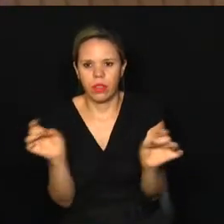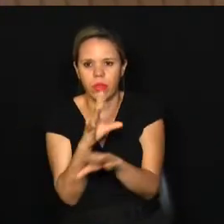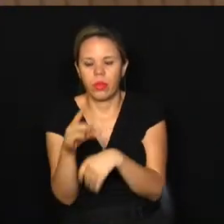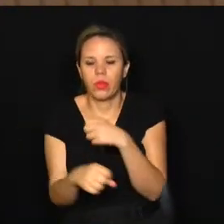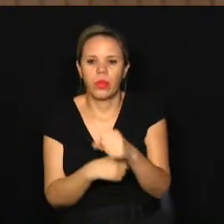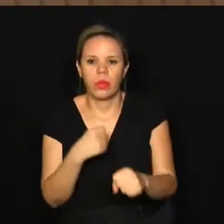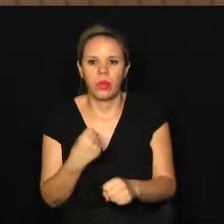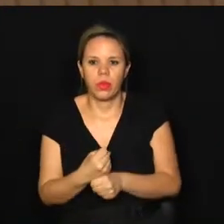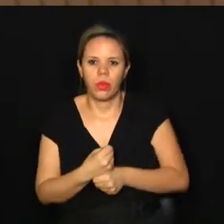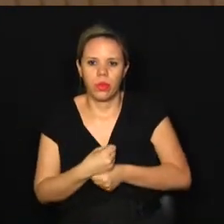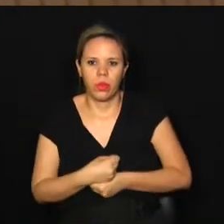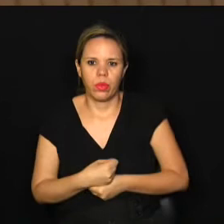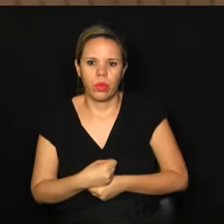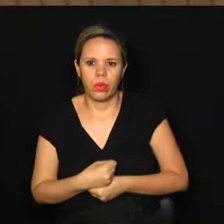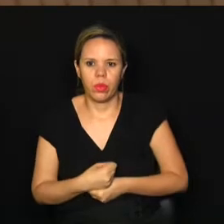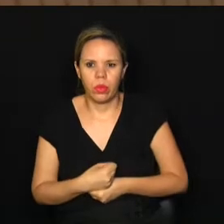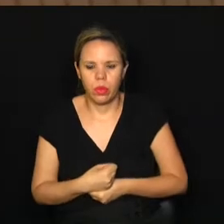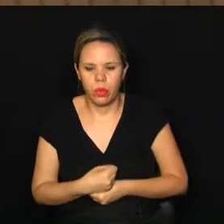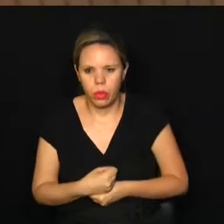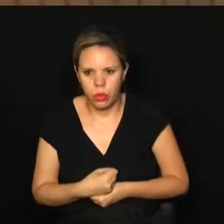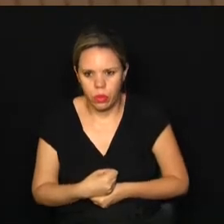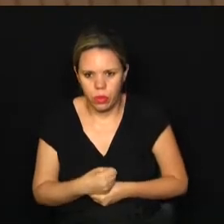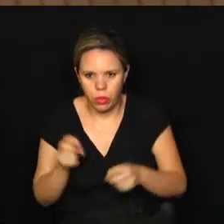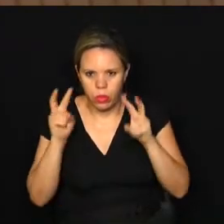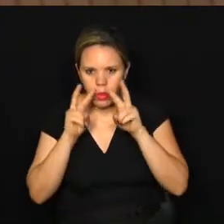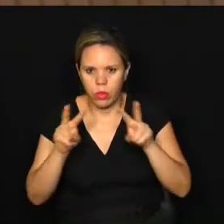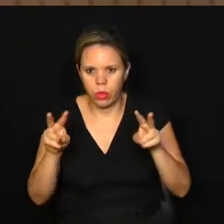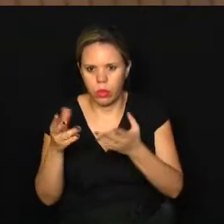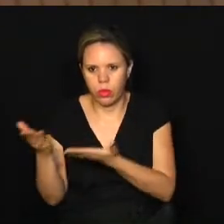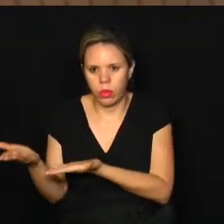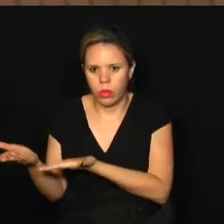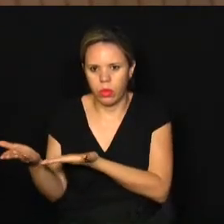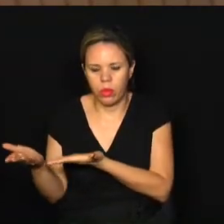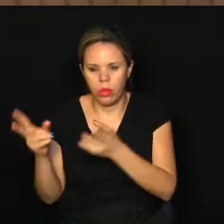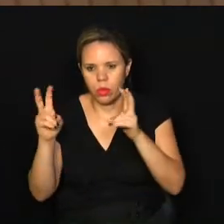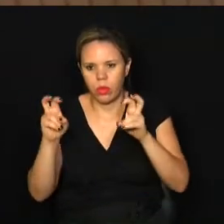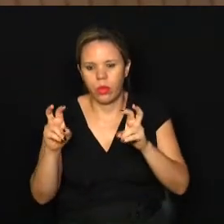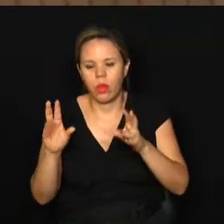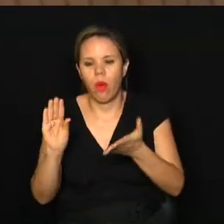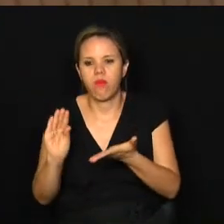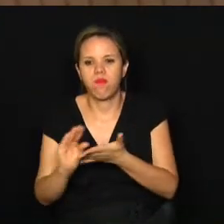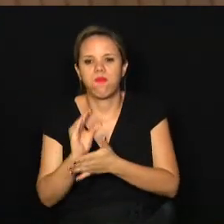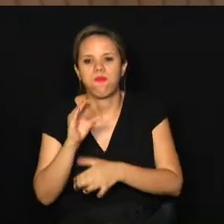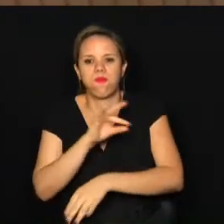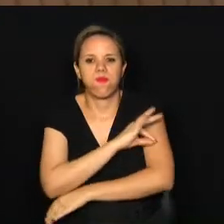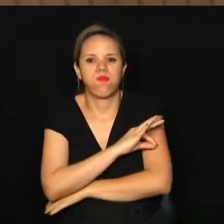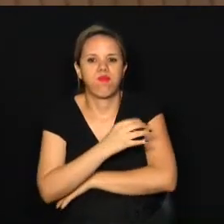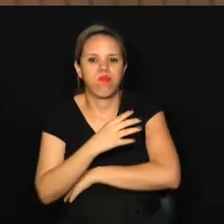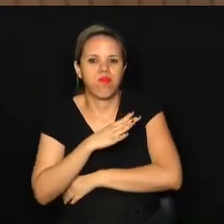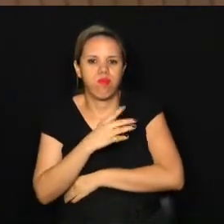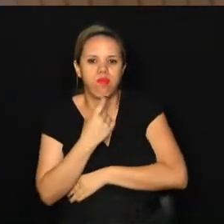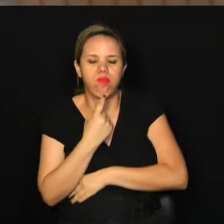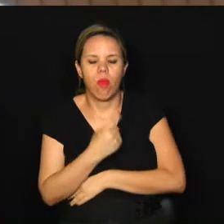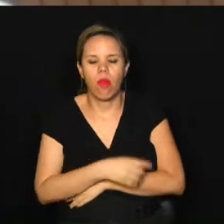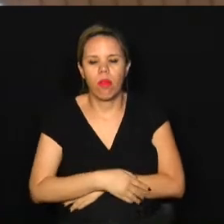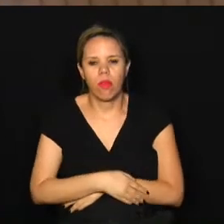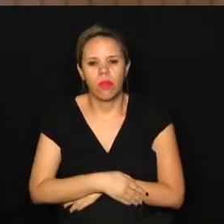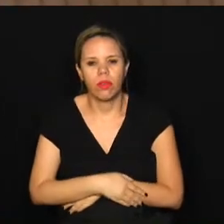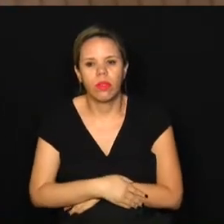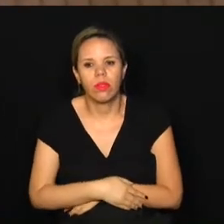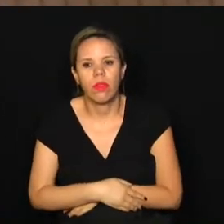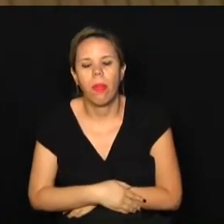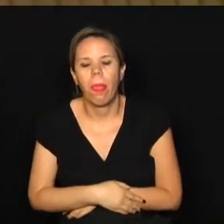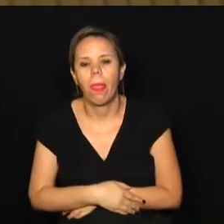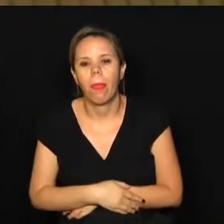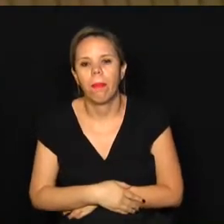aí. A visão do senhor a respeito das finanças do Poder Executivo da cidade de Campinas. Quando